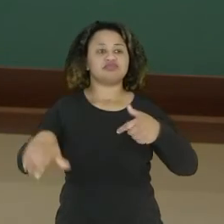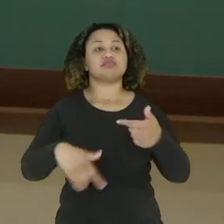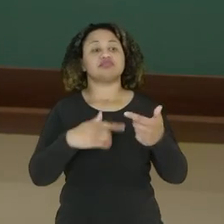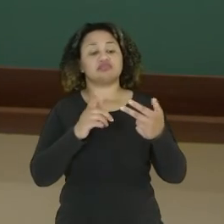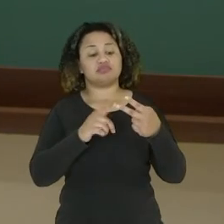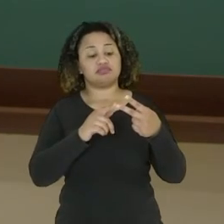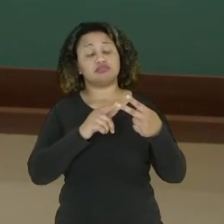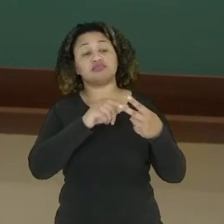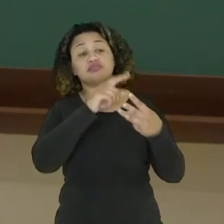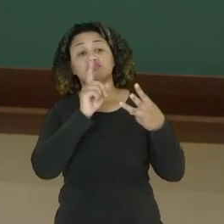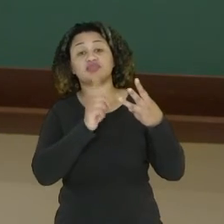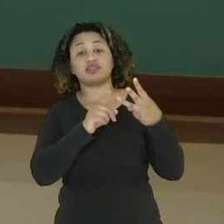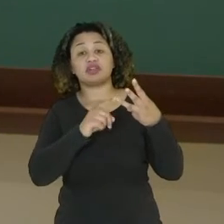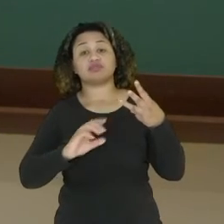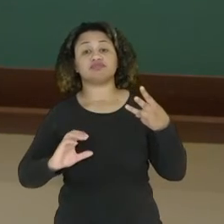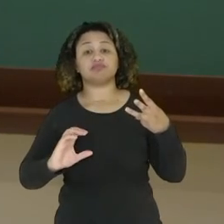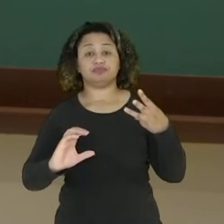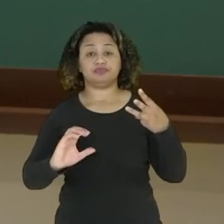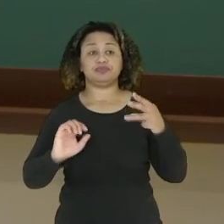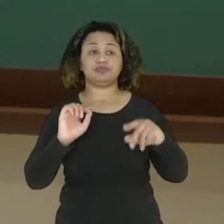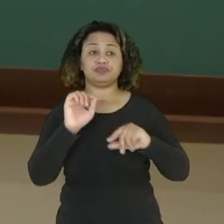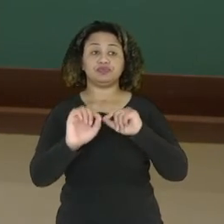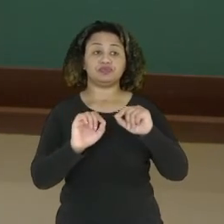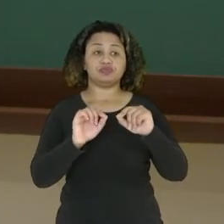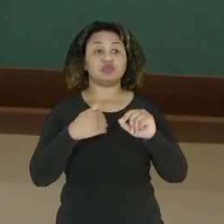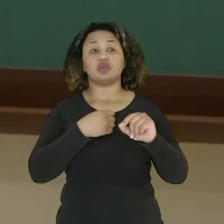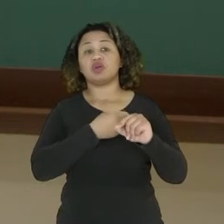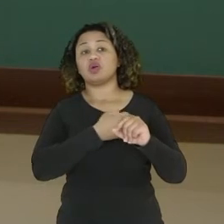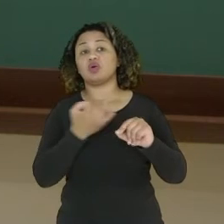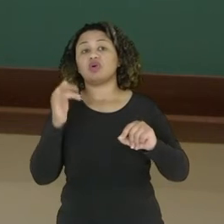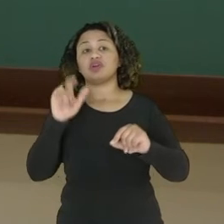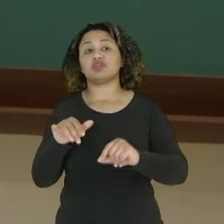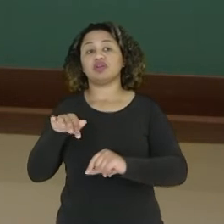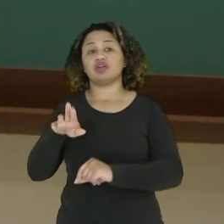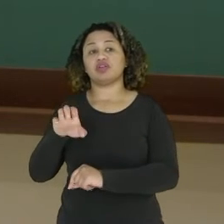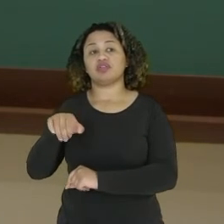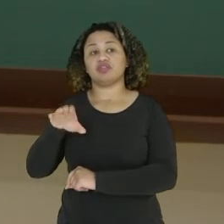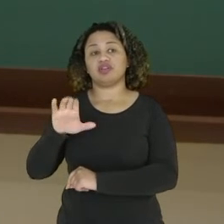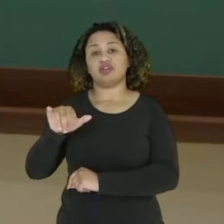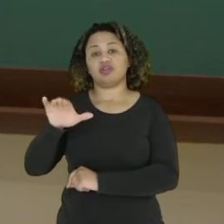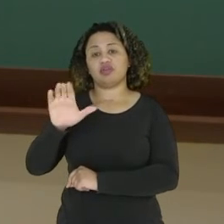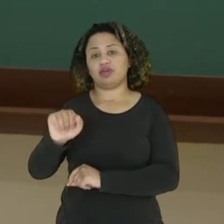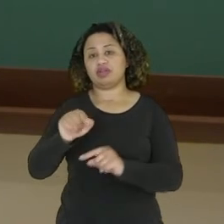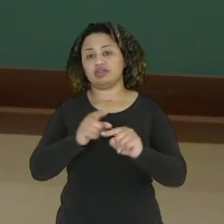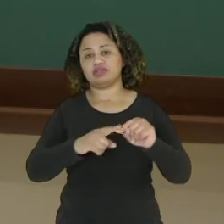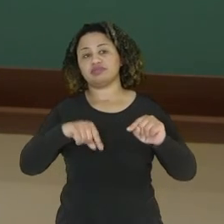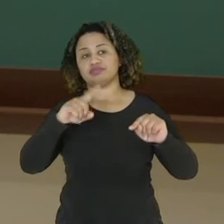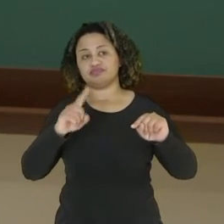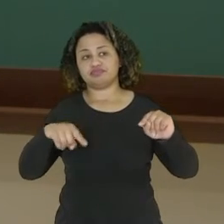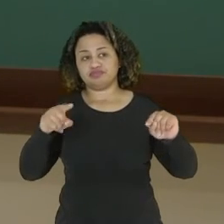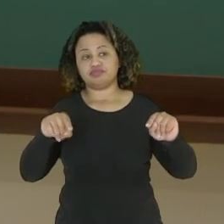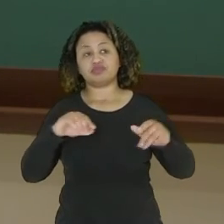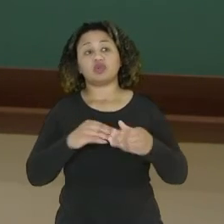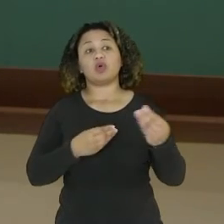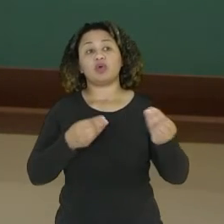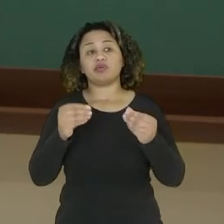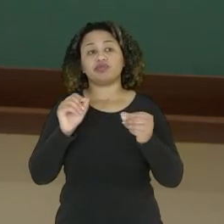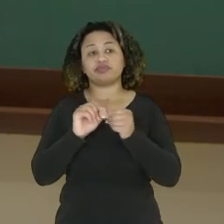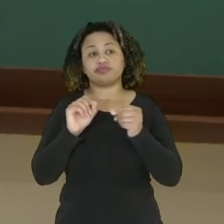que você pegou essa parte, agora vamos achar a frequência de oscilação dessa onda. Pessoal, a